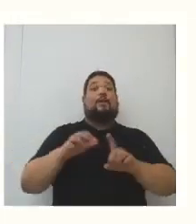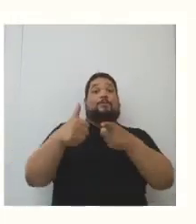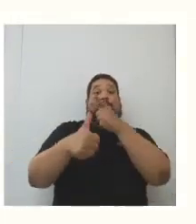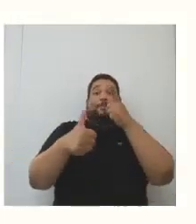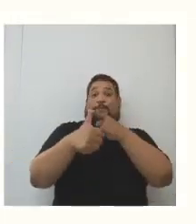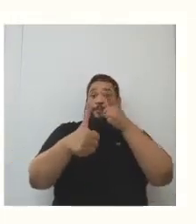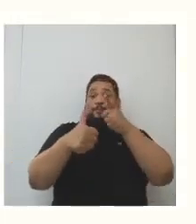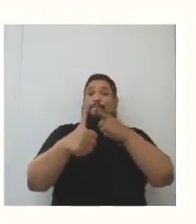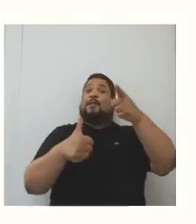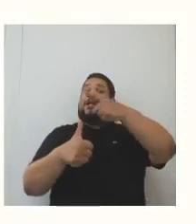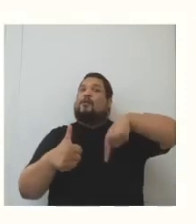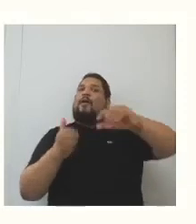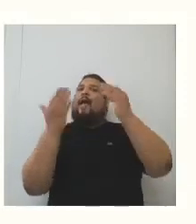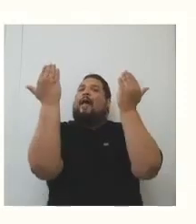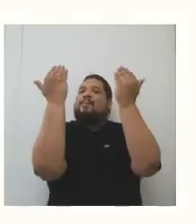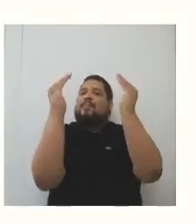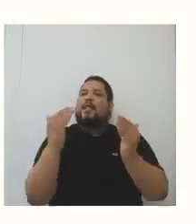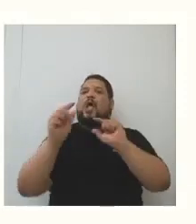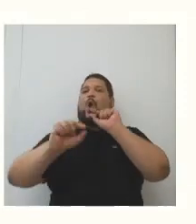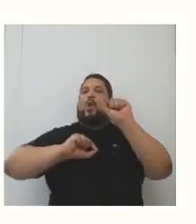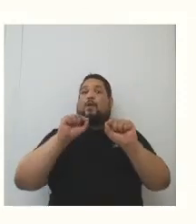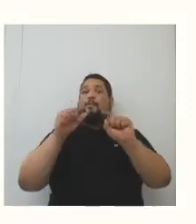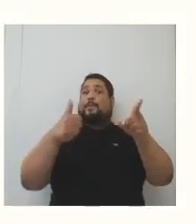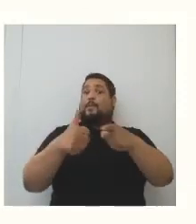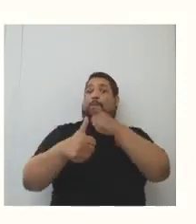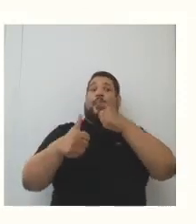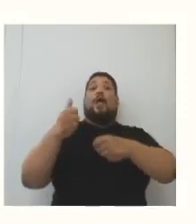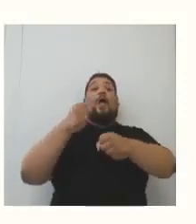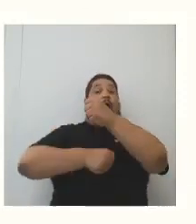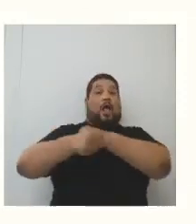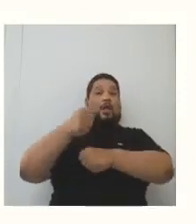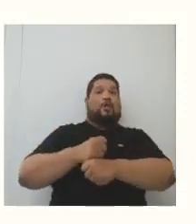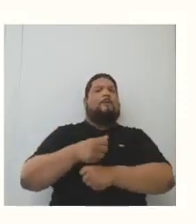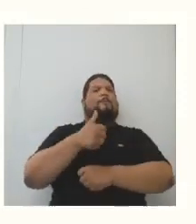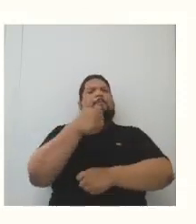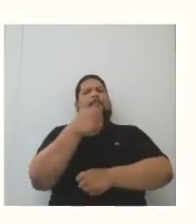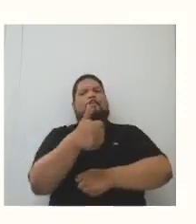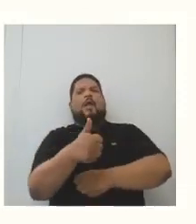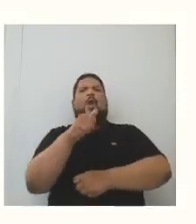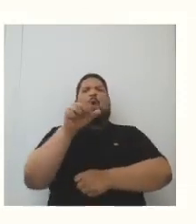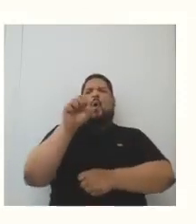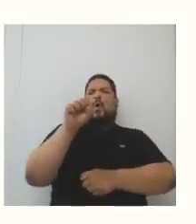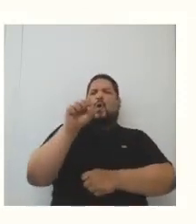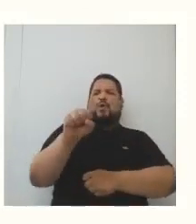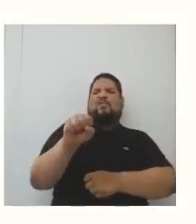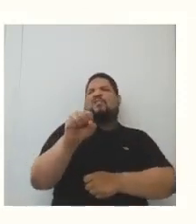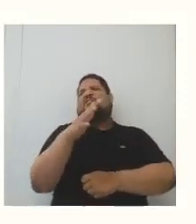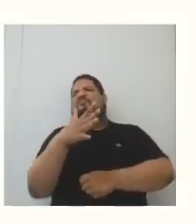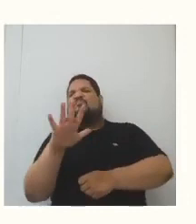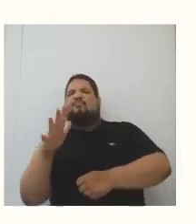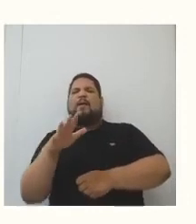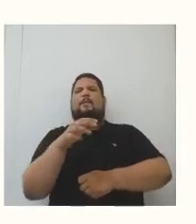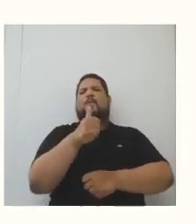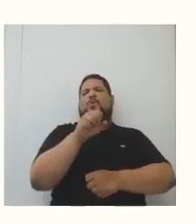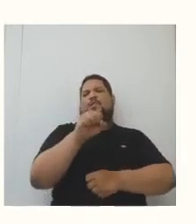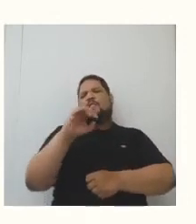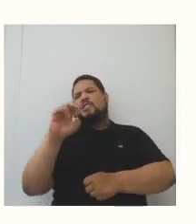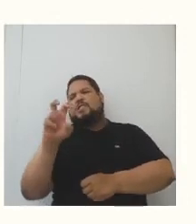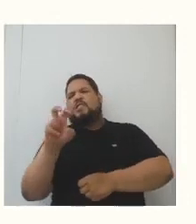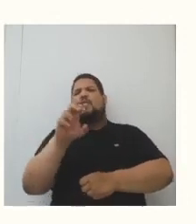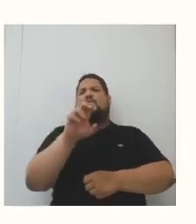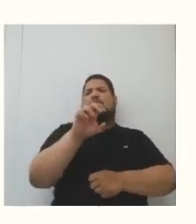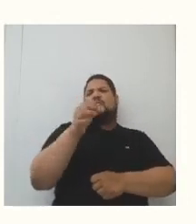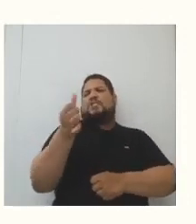ponto que nós temos que analisar. Primeiro, que esse ano já aí, de 1800, mais ou menos, e 5,